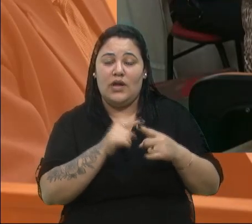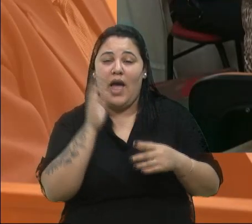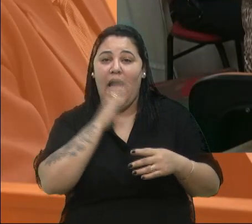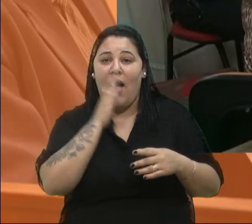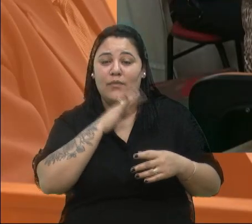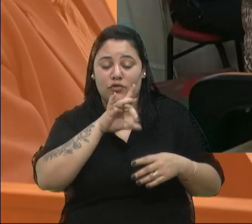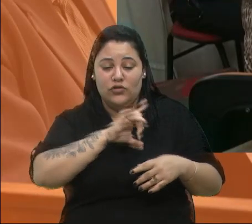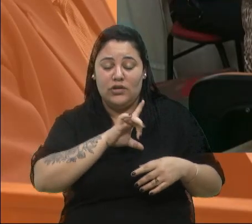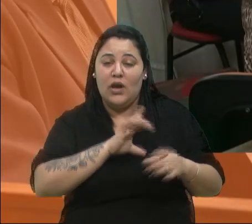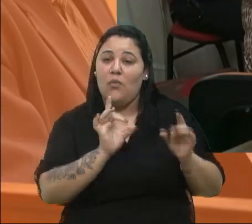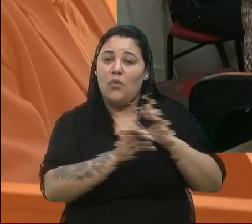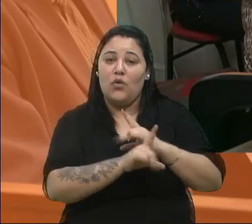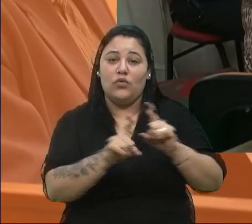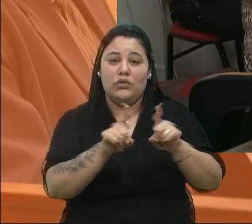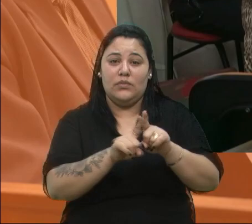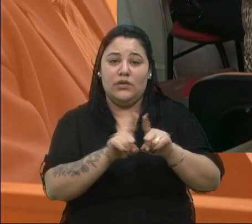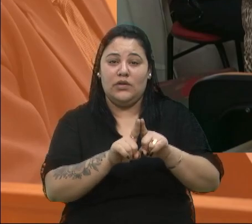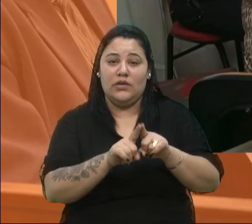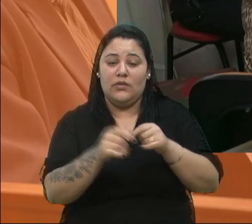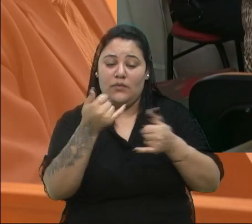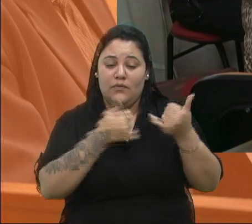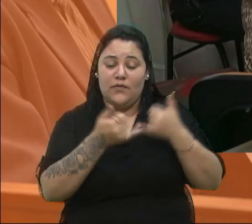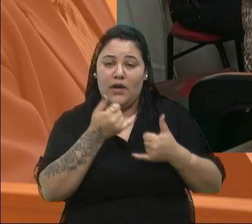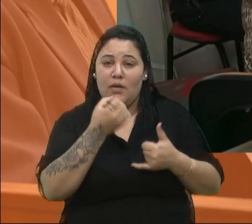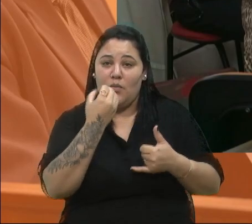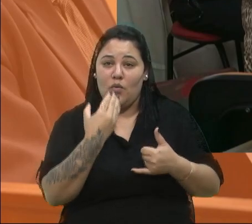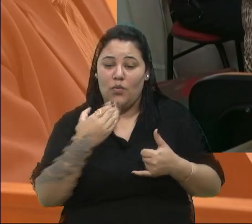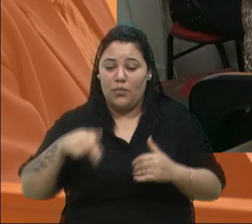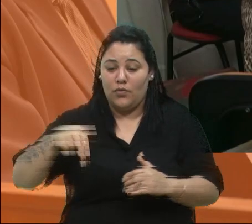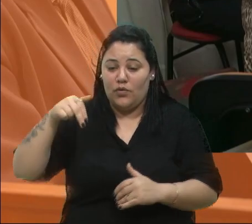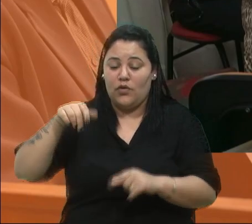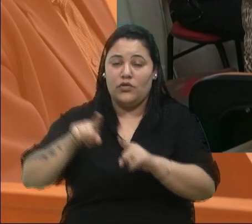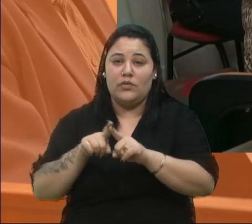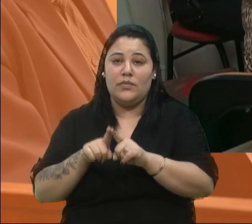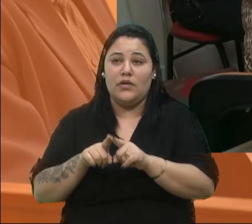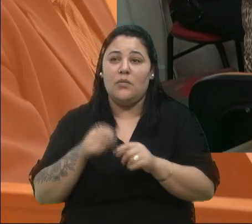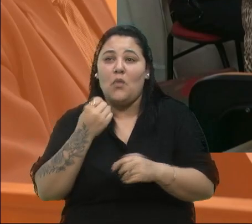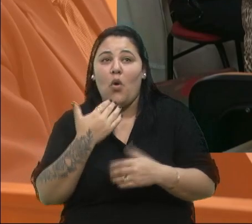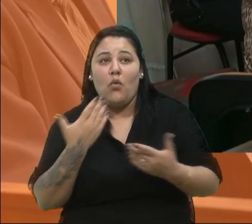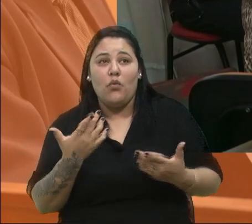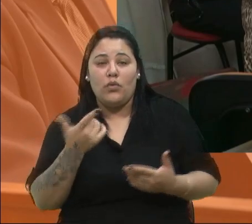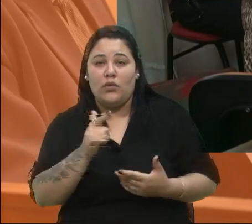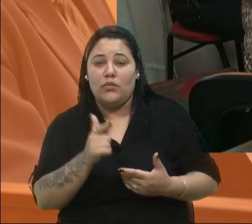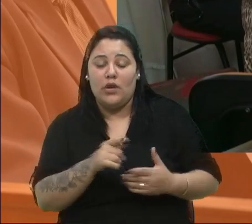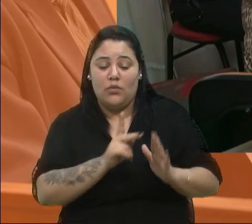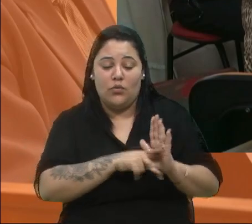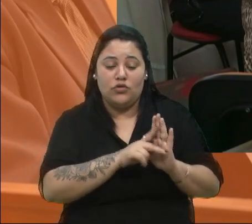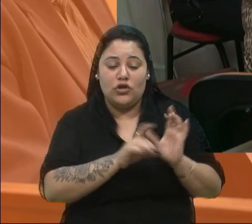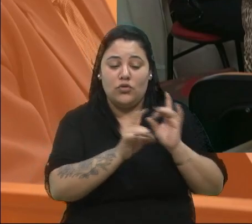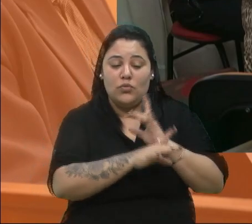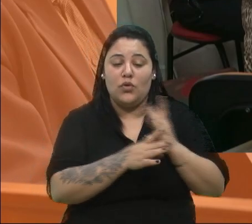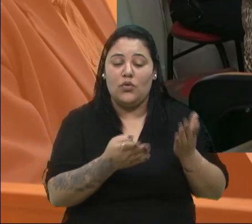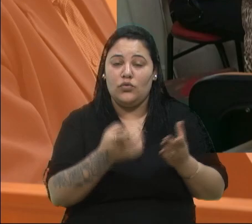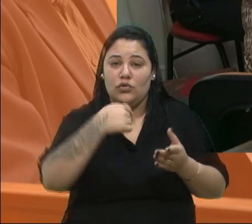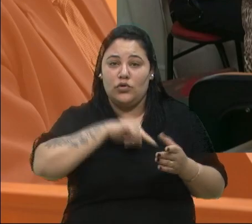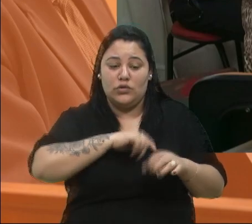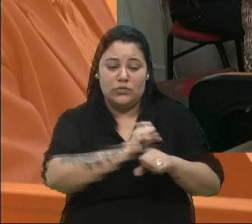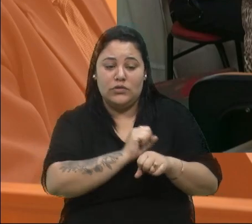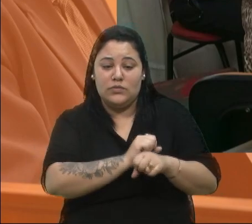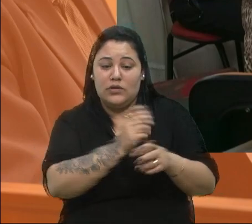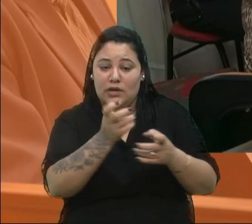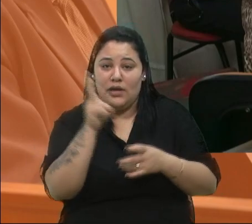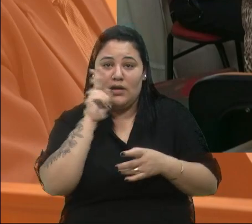tenhamos uma notícia boa para a região norte. Bom, não tem o projeto pronto que estamos aguardando, e eu quero lembrar